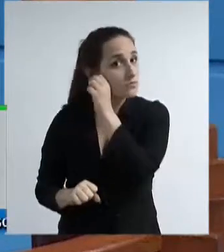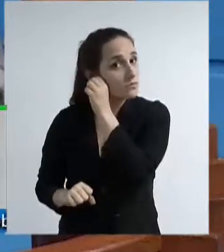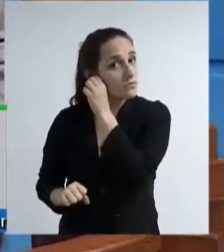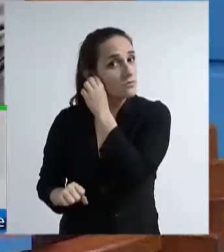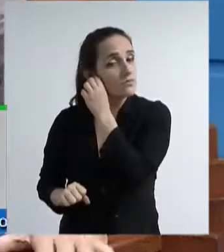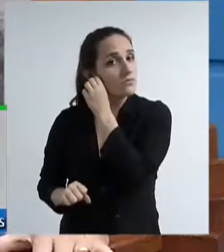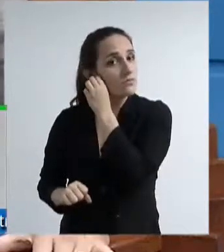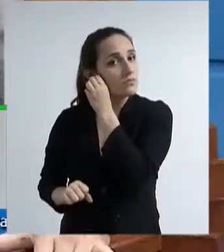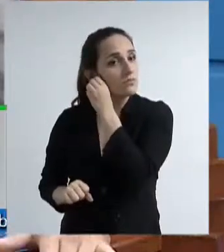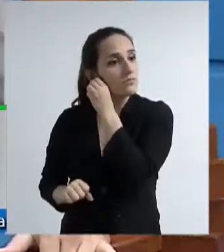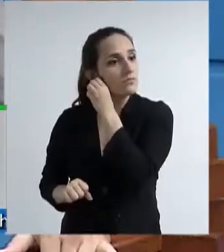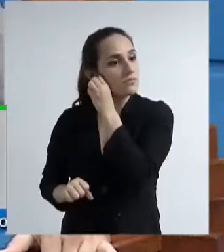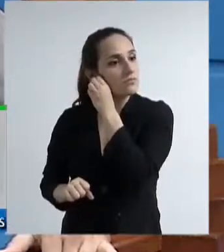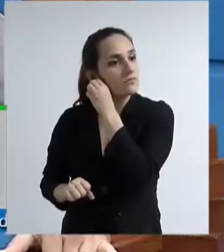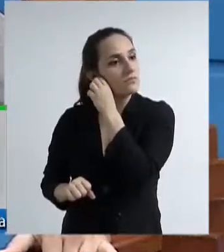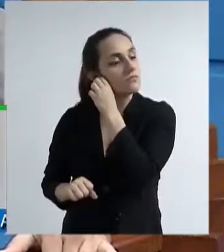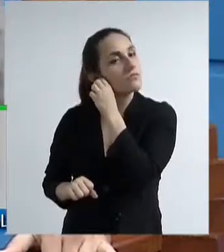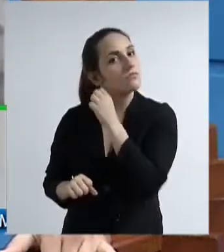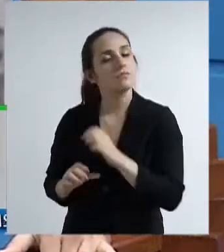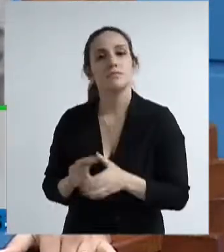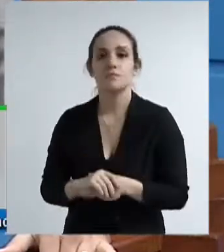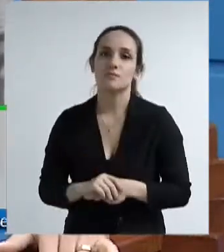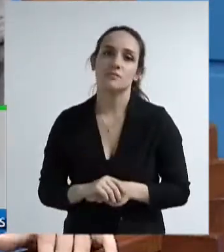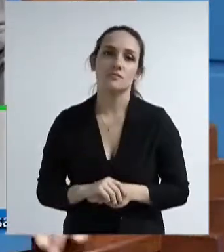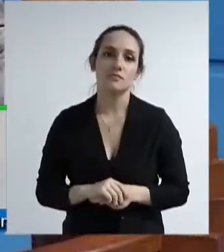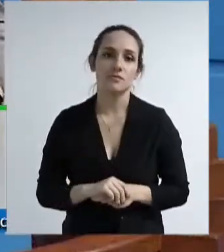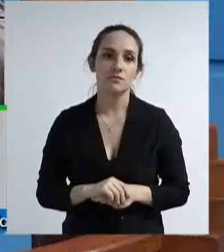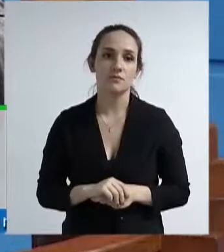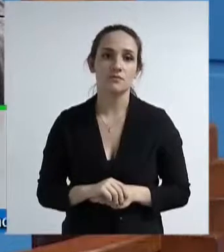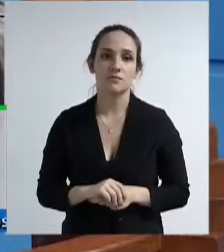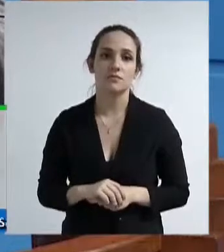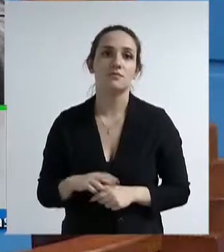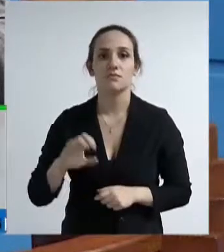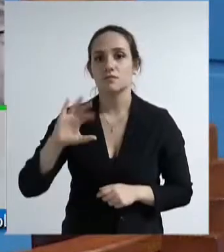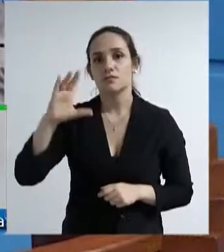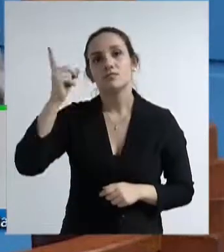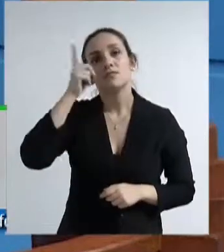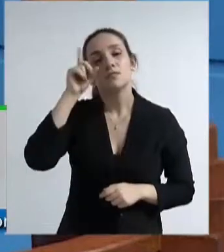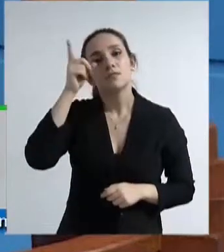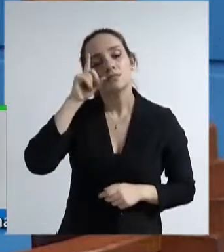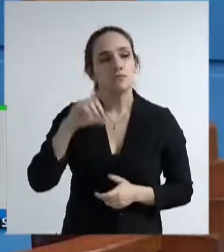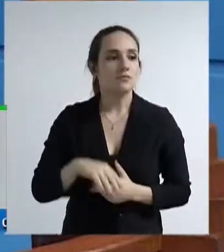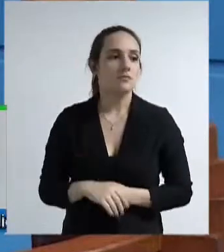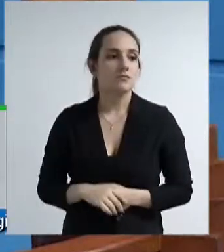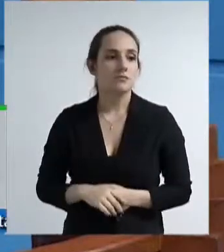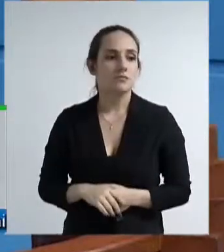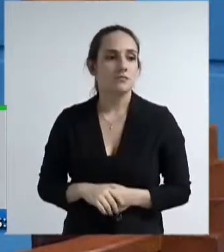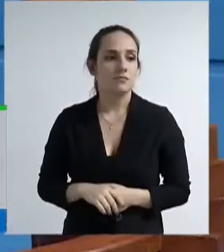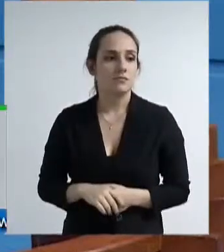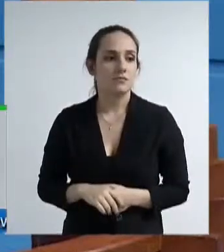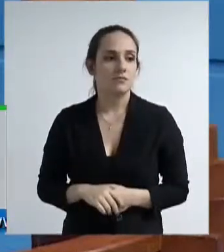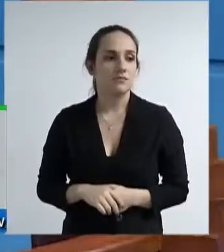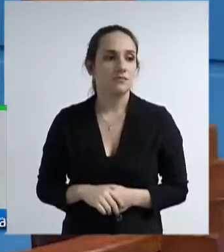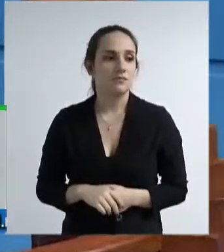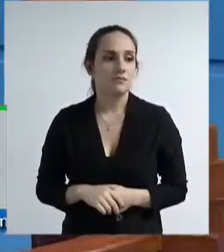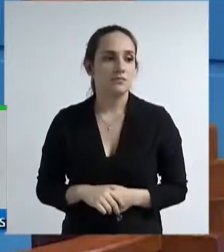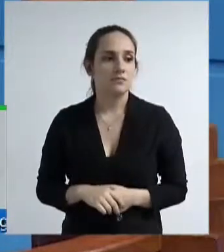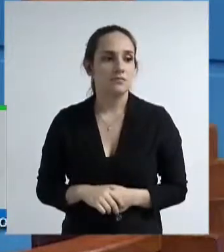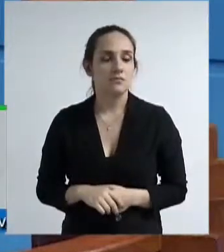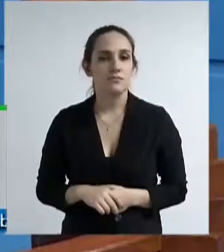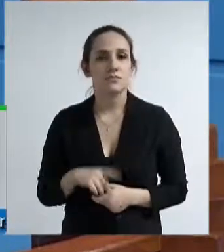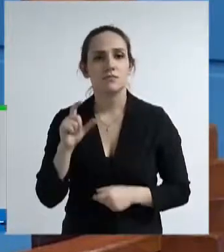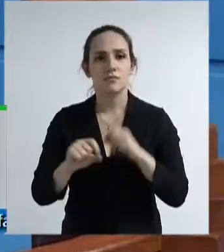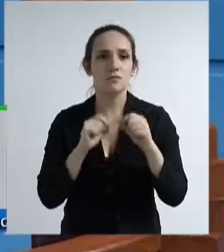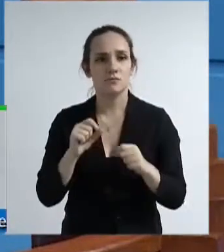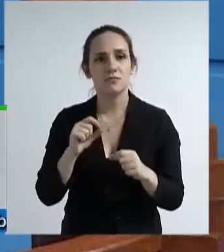O exemplo que quero trazer aqui, ele acontece diariamente. E ele se dá por uma